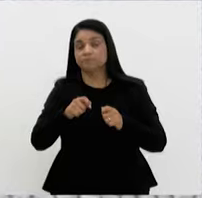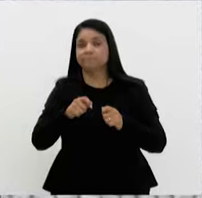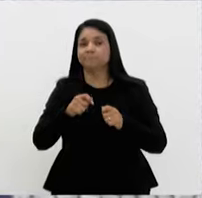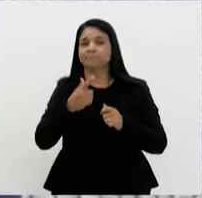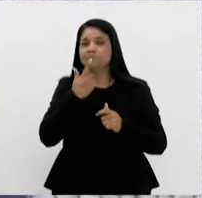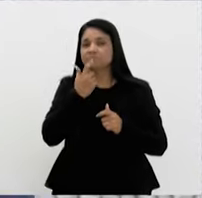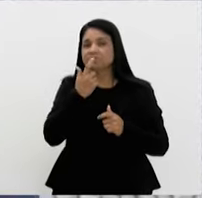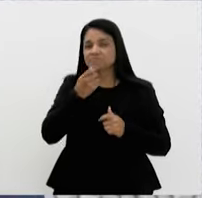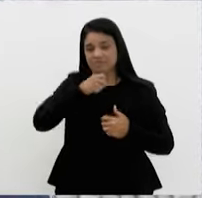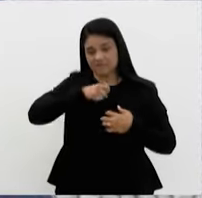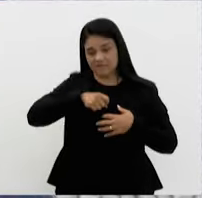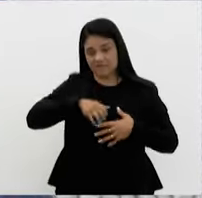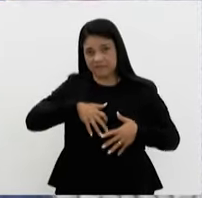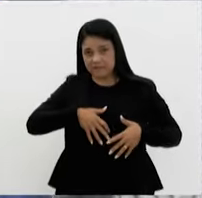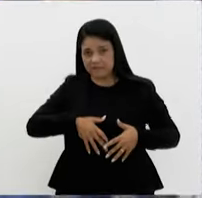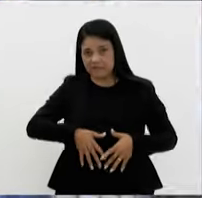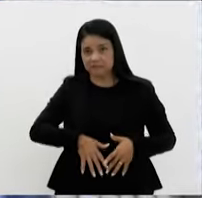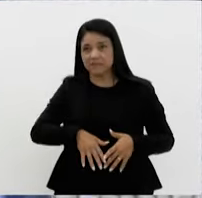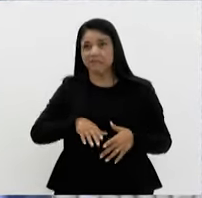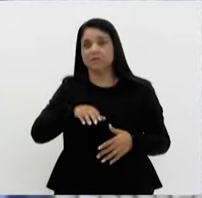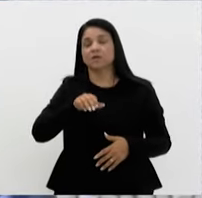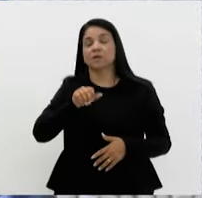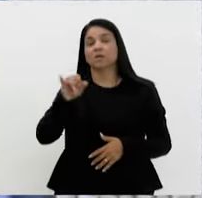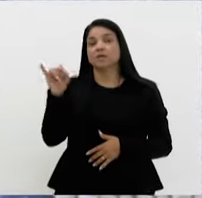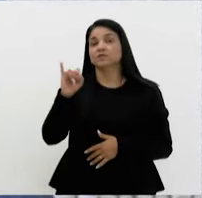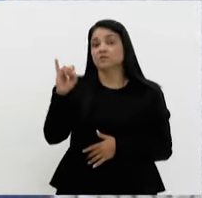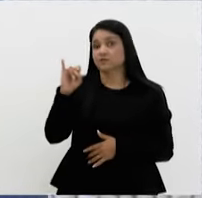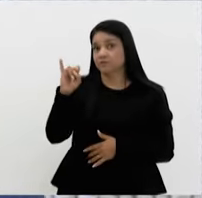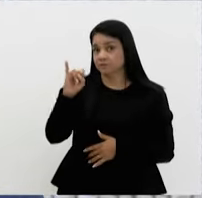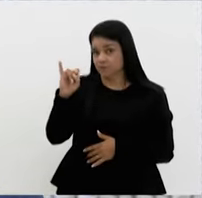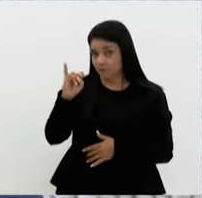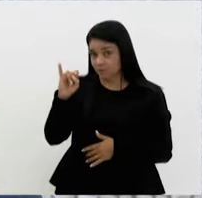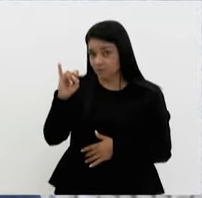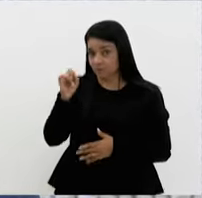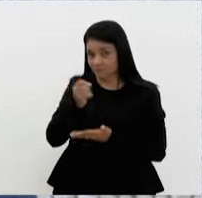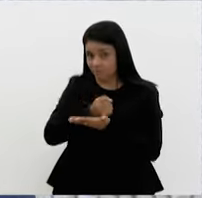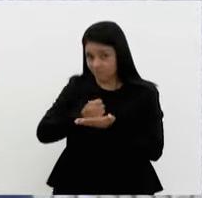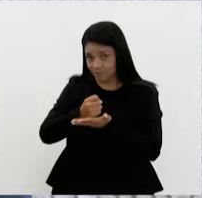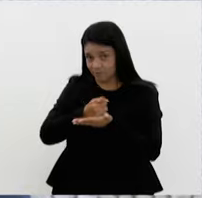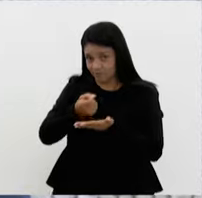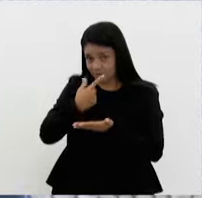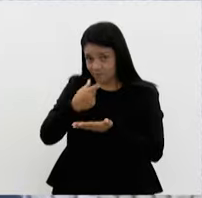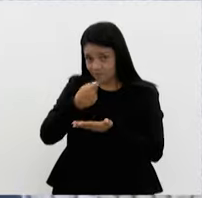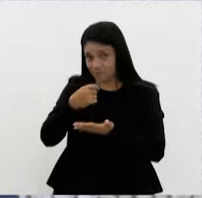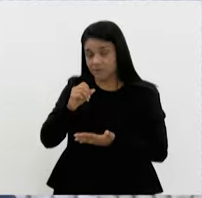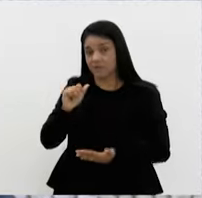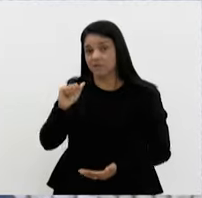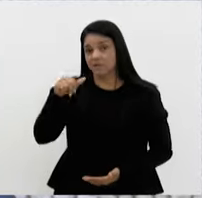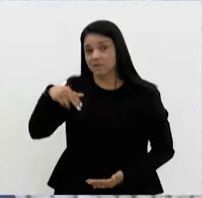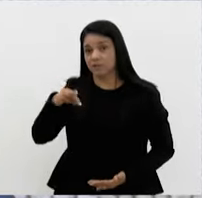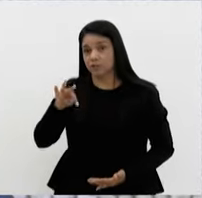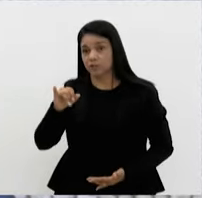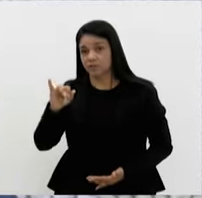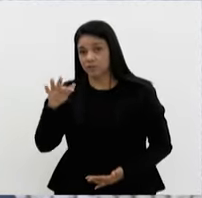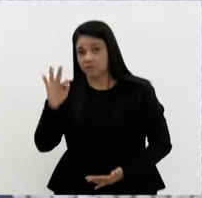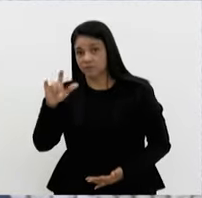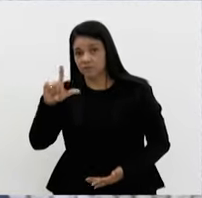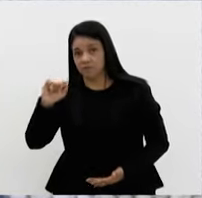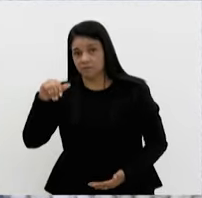corpo, né, principalmente o AINES, que é um anti-inflamatório, tá? Então, assim, alguns sintomas, e sintomas bem importantes da